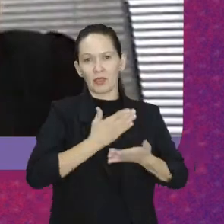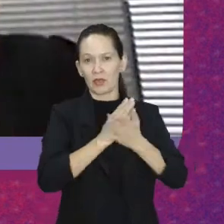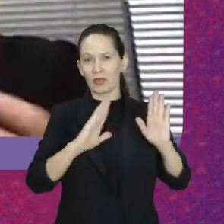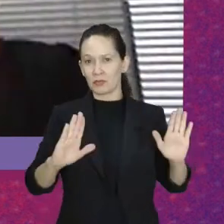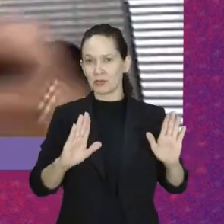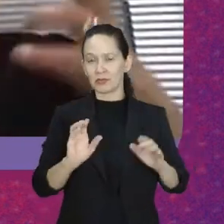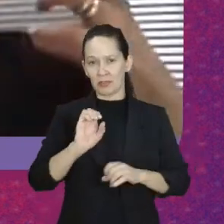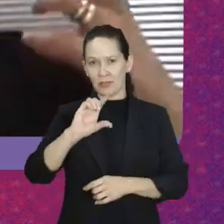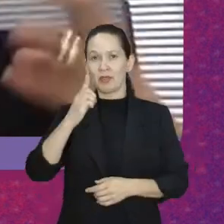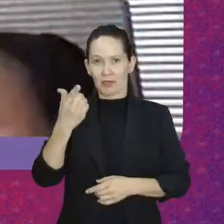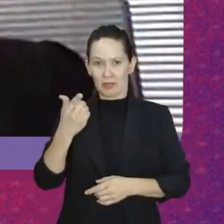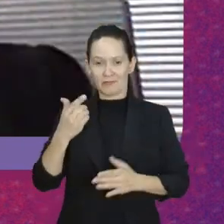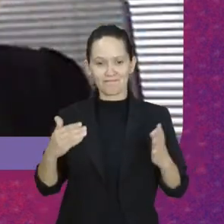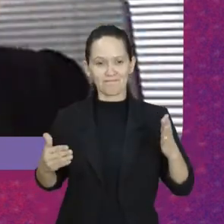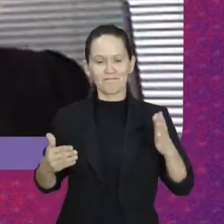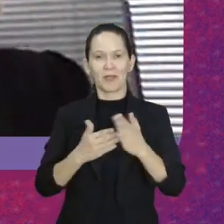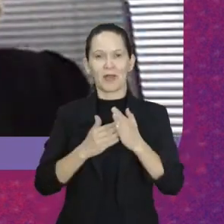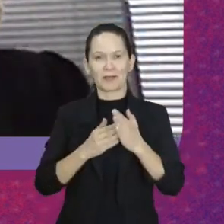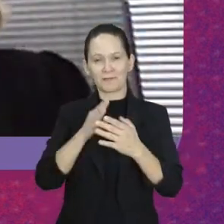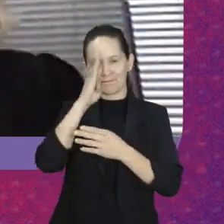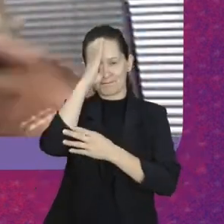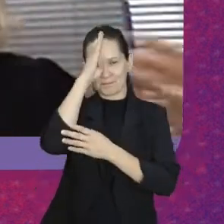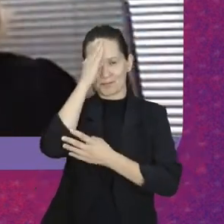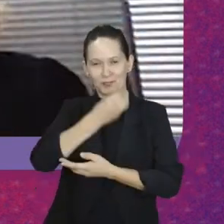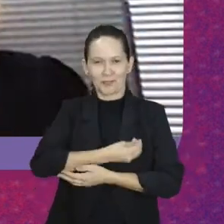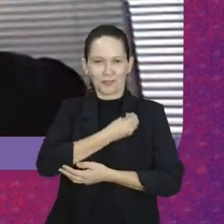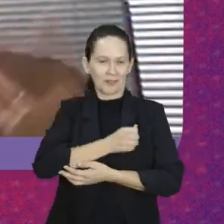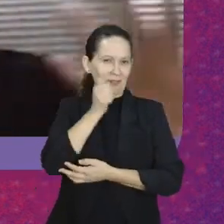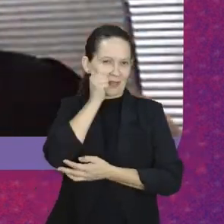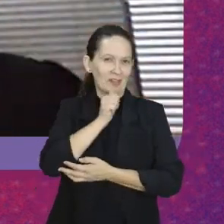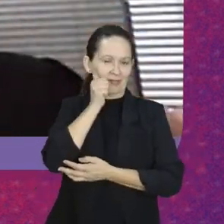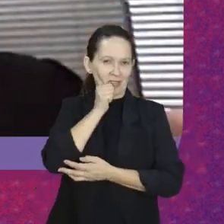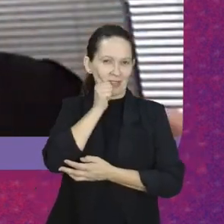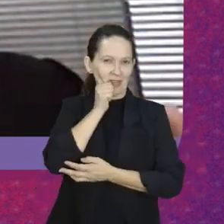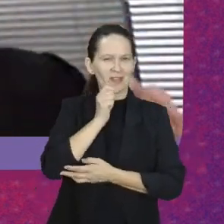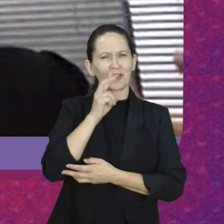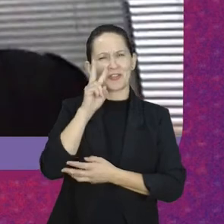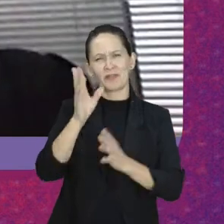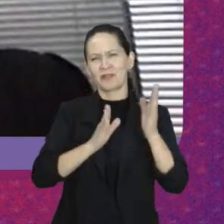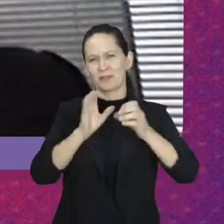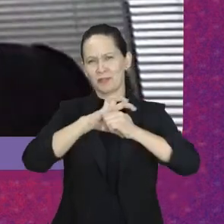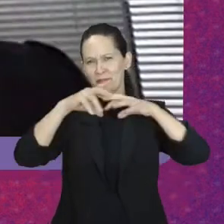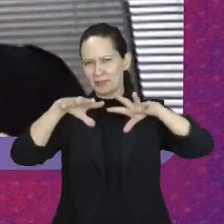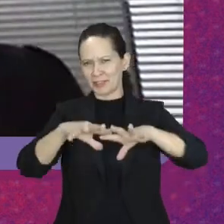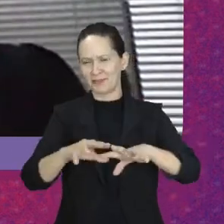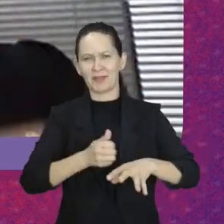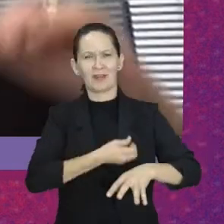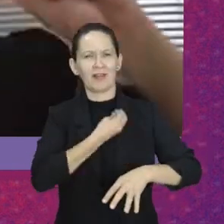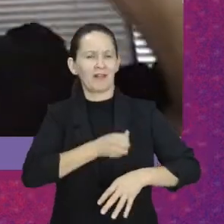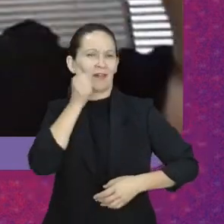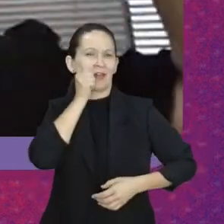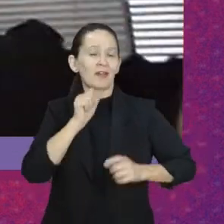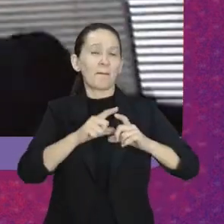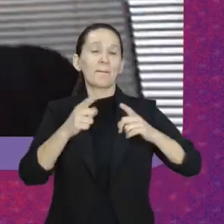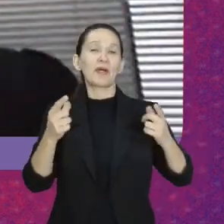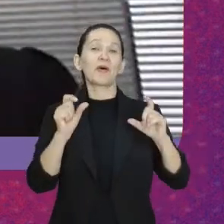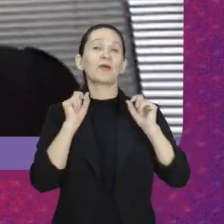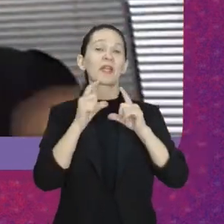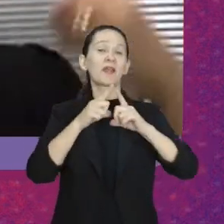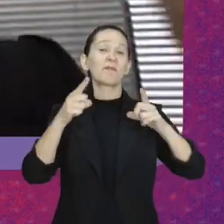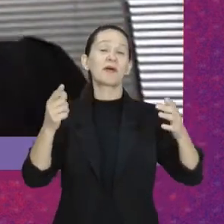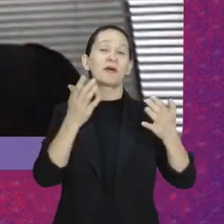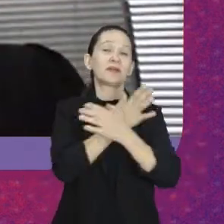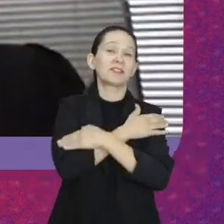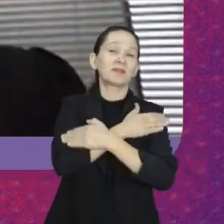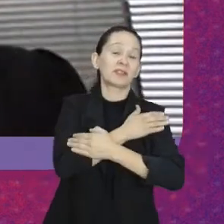é óbvio que elas impactam muito mais as mulheres. Nós vimos aí durante a pandemia, né, o maior índice de